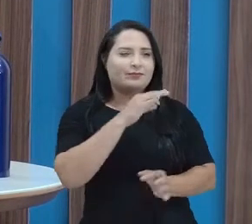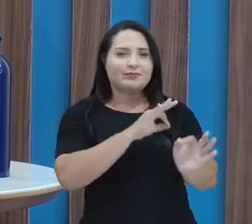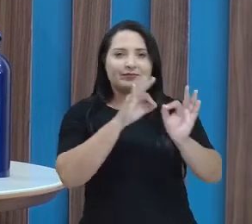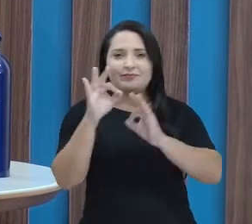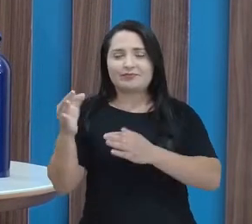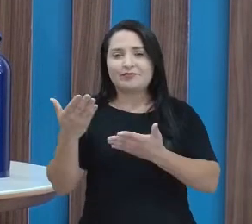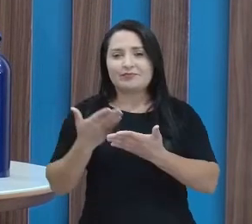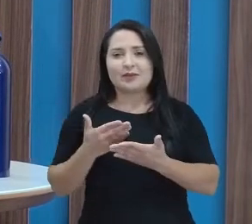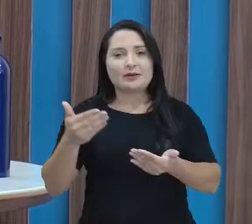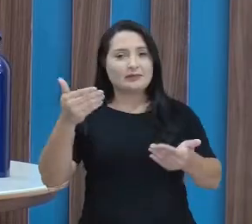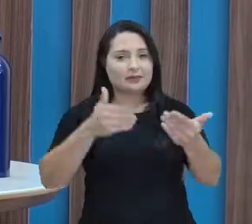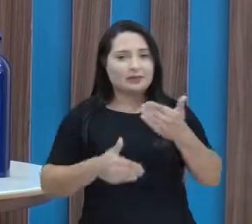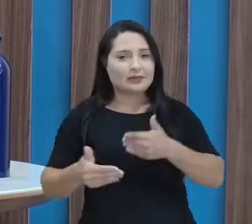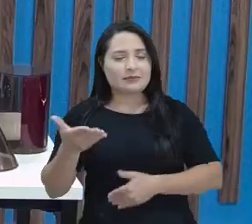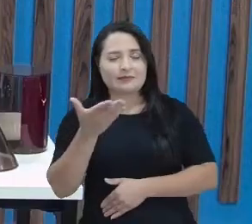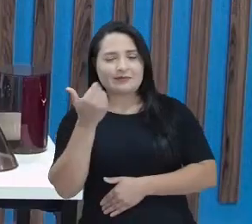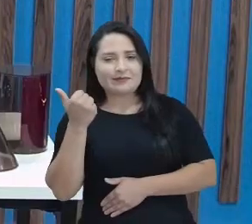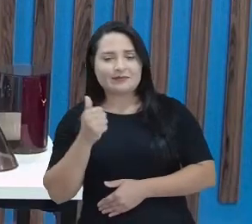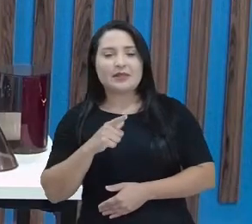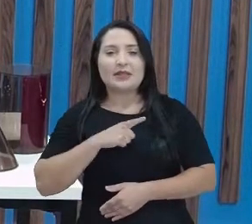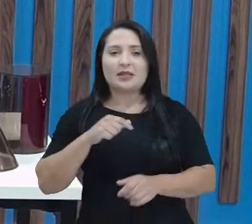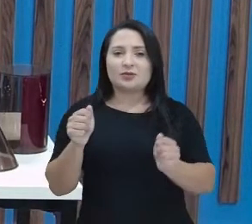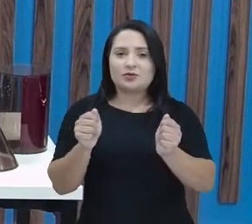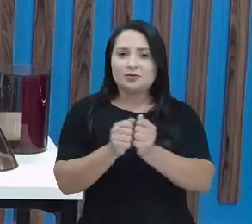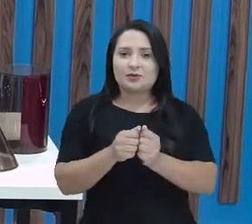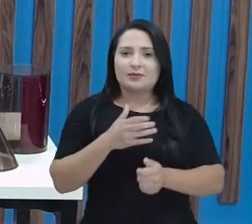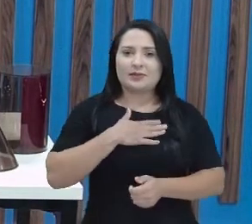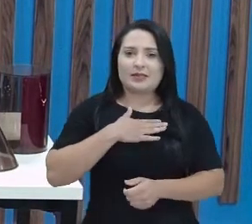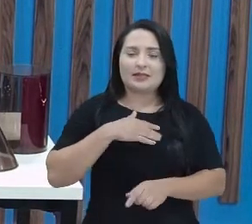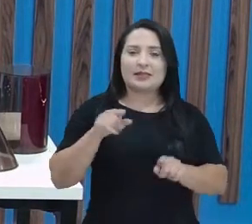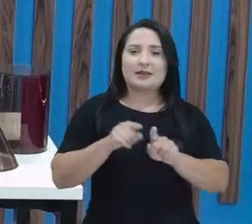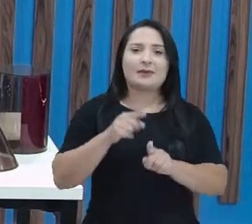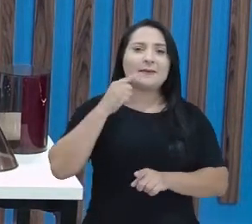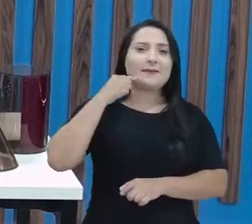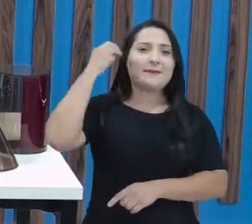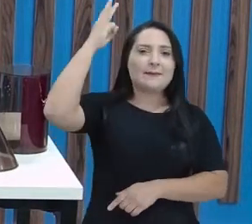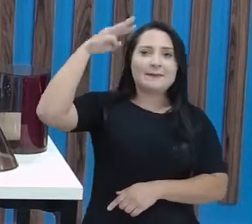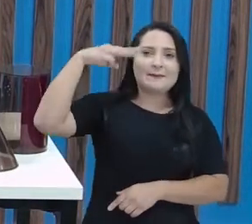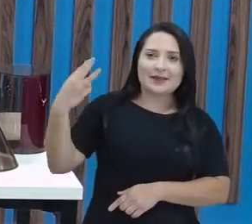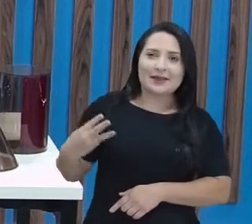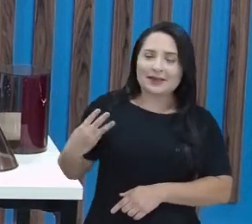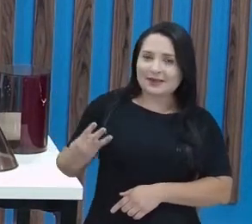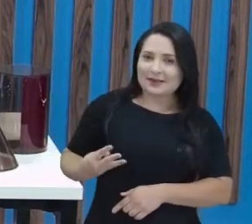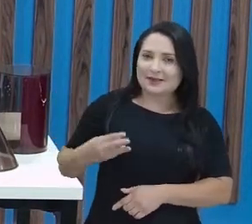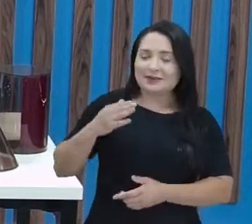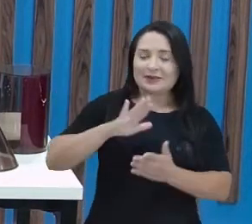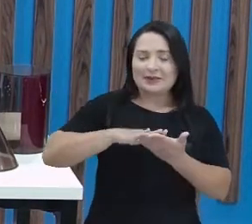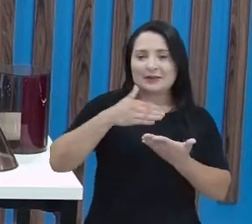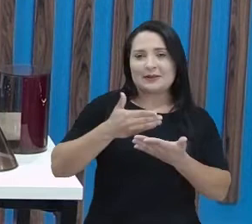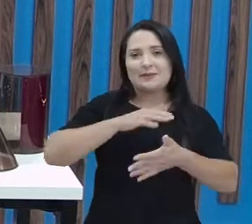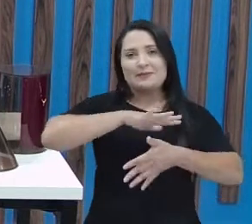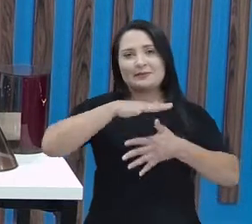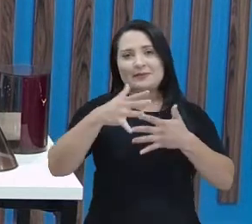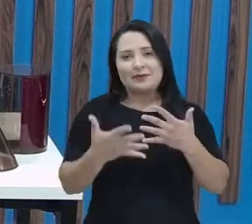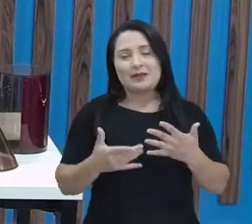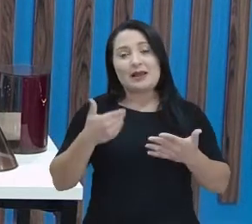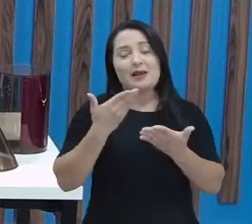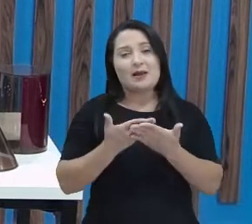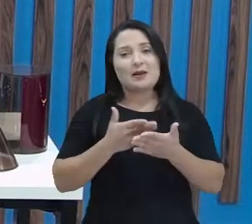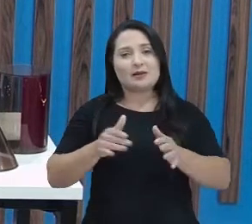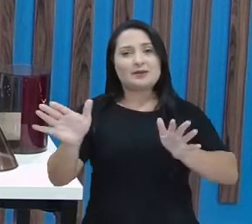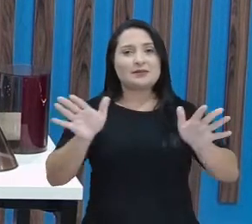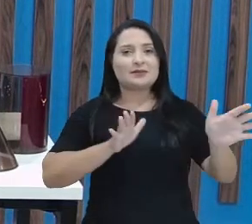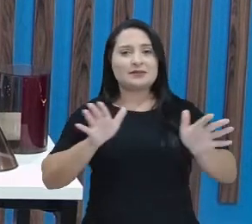Vamos participar. Temos também aqui comigo o Mel, aqui no cantinho da tela, nossa intérprete de Libras, tornando nossa